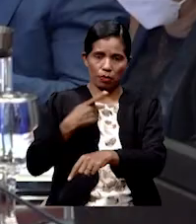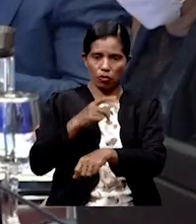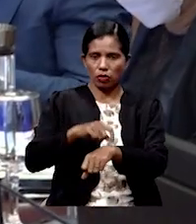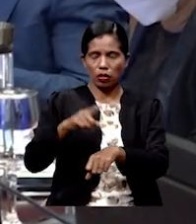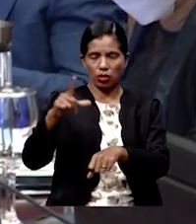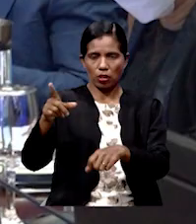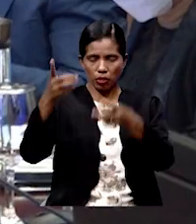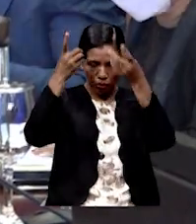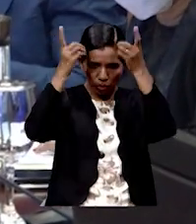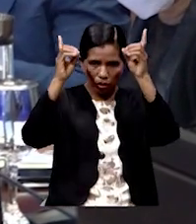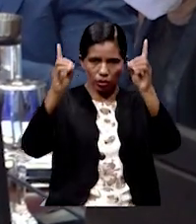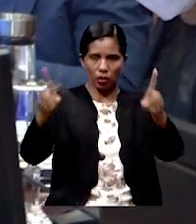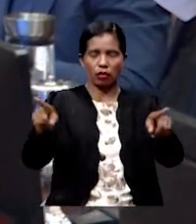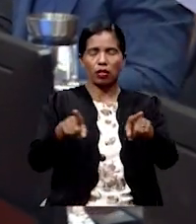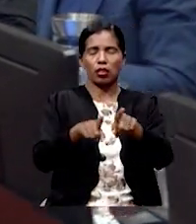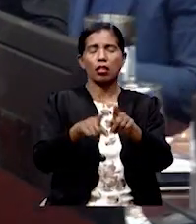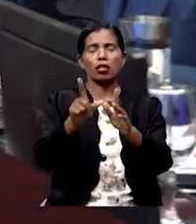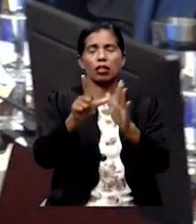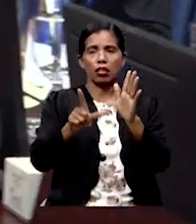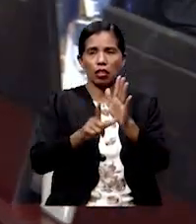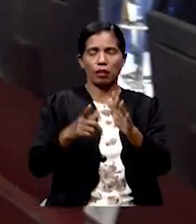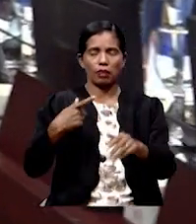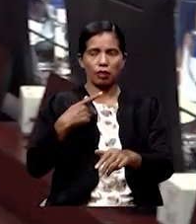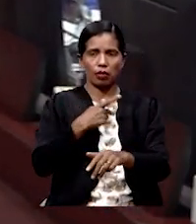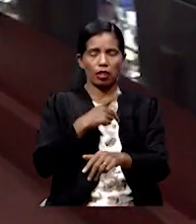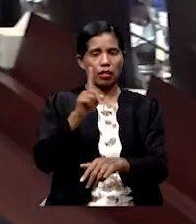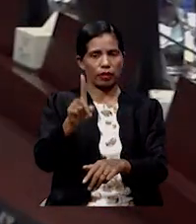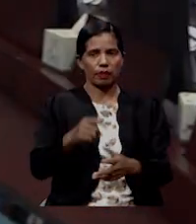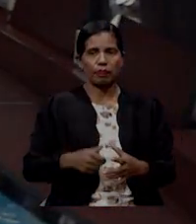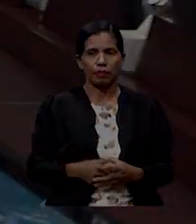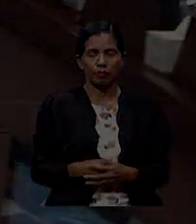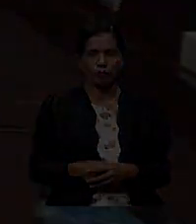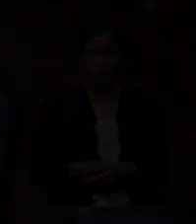ato decide rodiçar a resolução parlamentar IDAM. Agostinho da Costa, Ziamen.